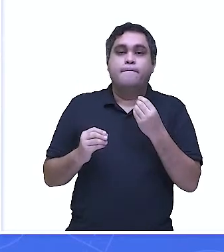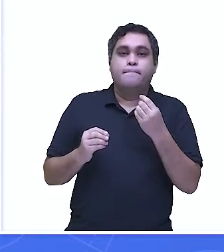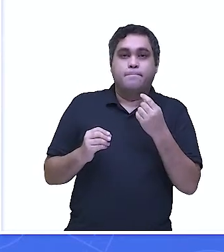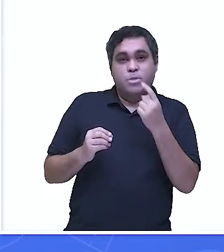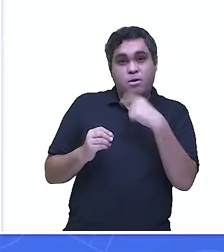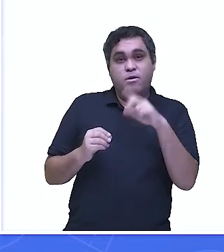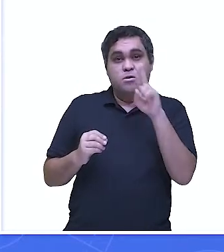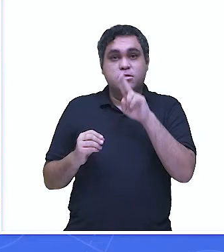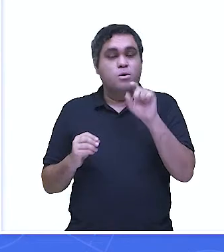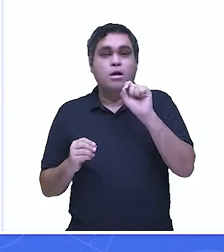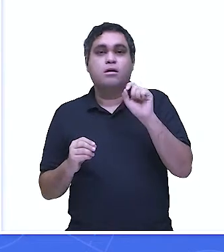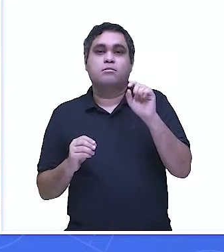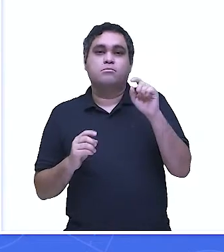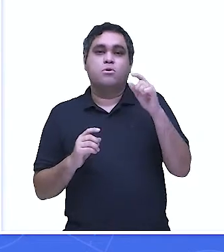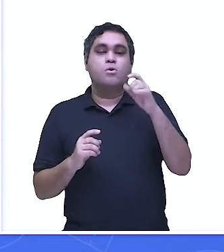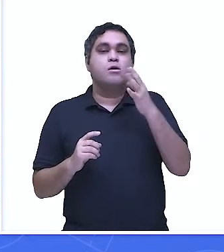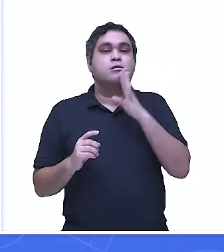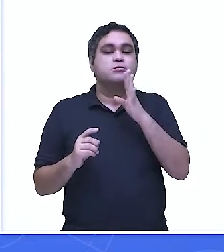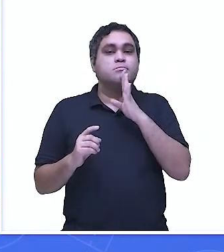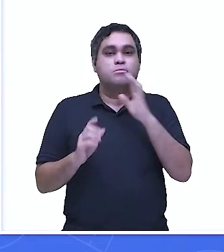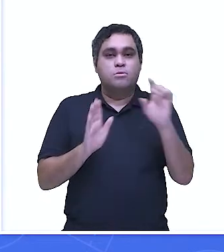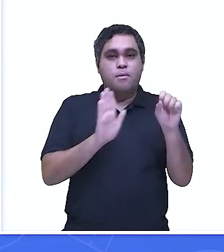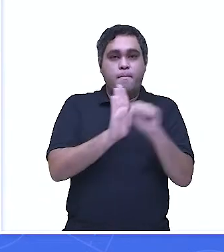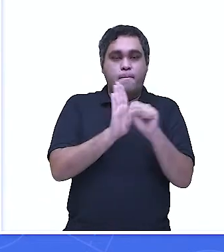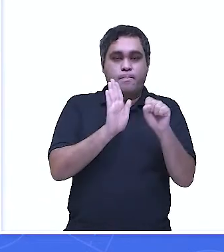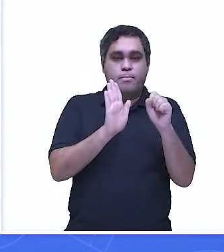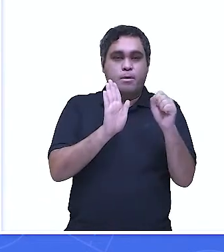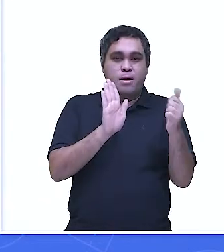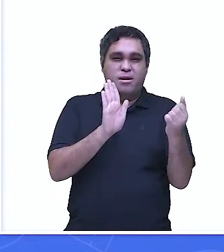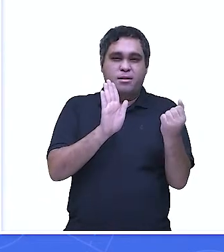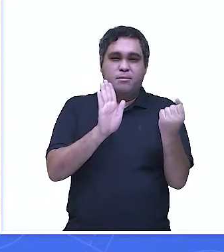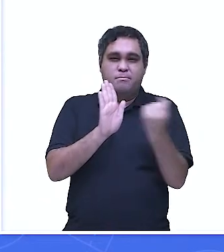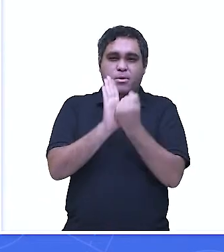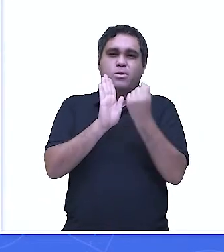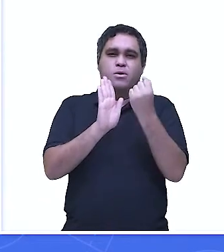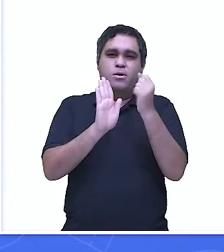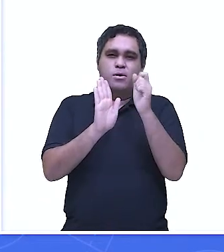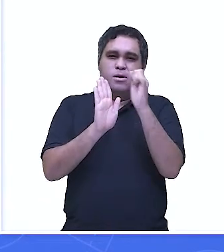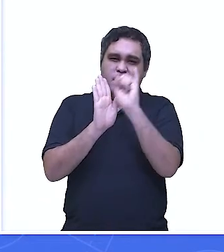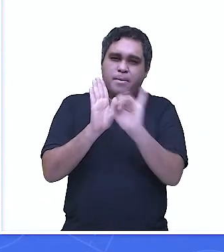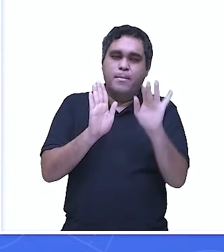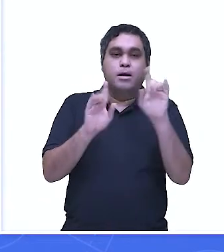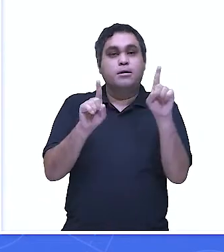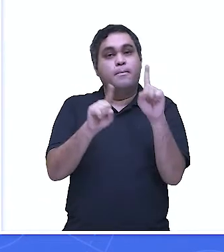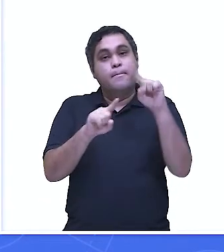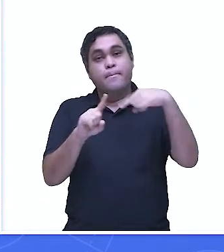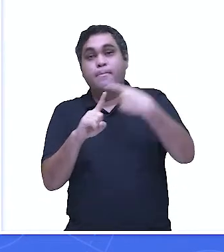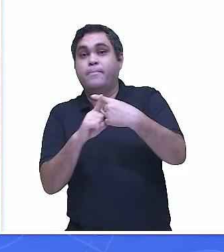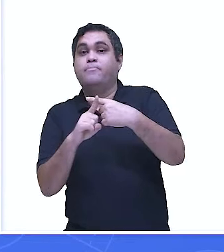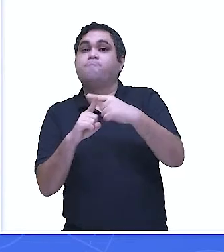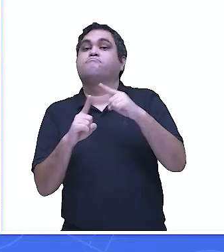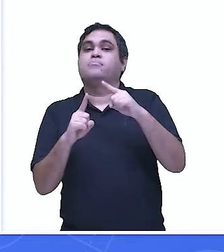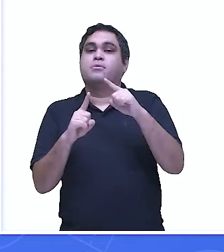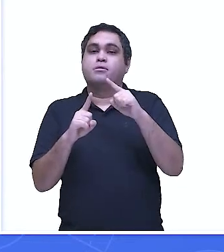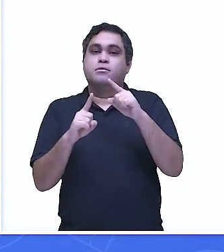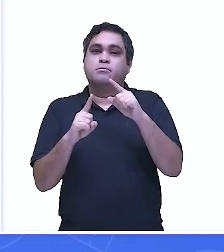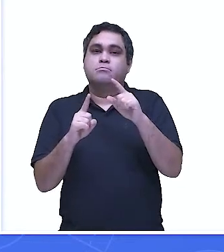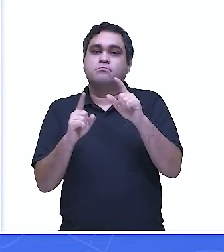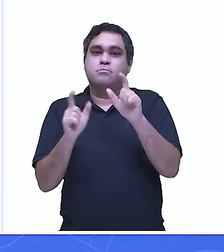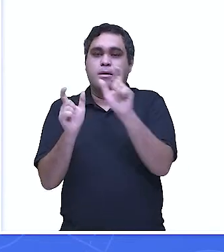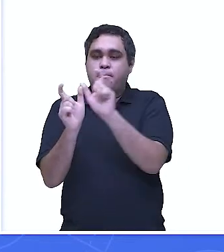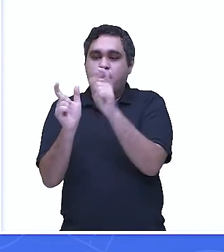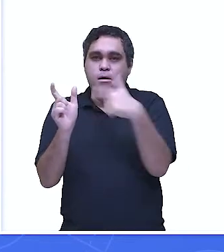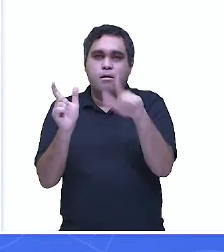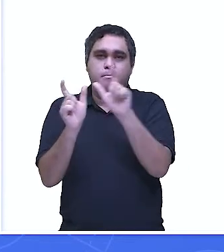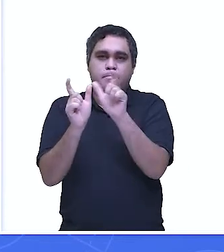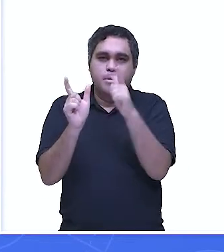marcas tipográficas, quanto das palavras repetidas para conseguir chegar à resposta. Vamos lá.